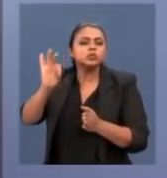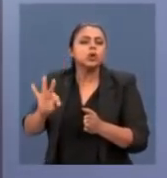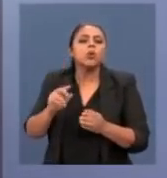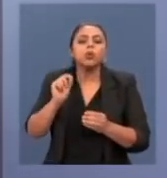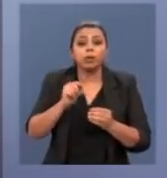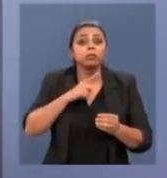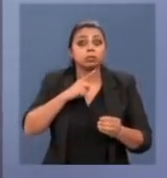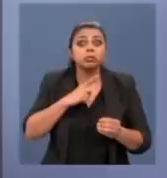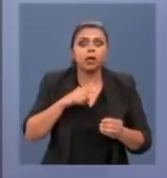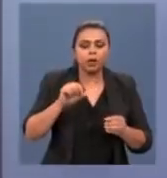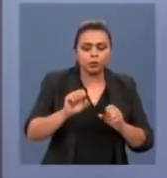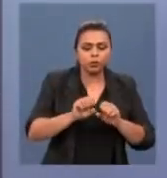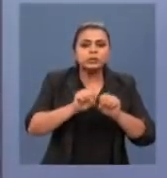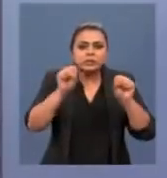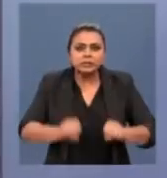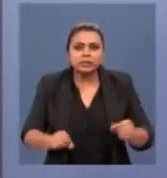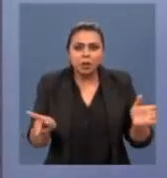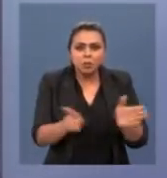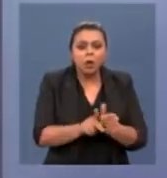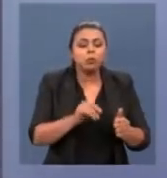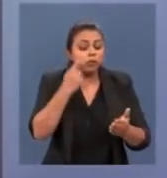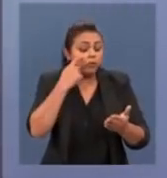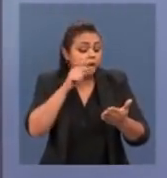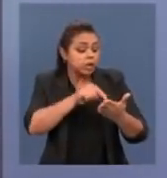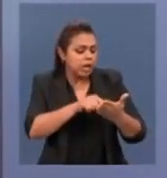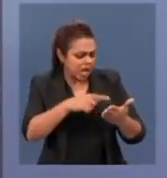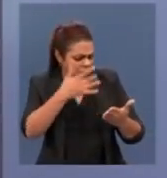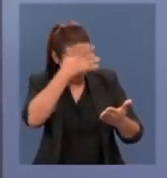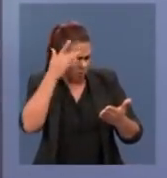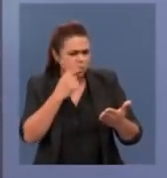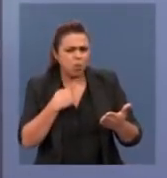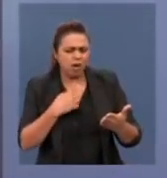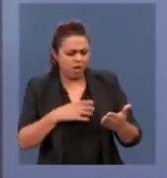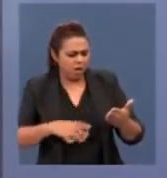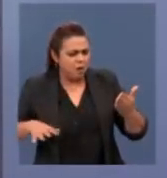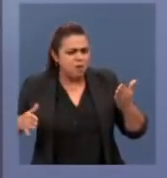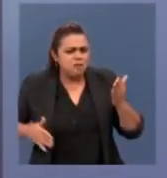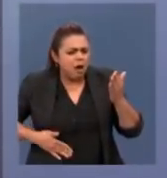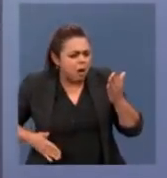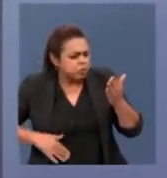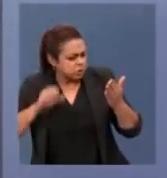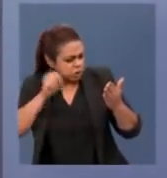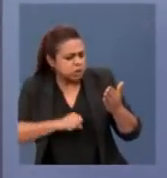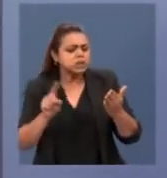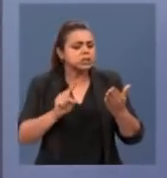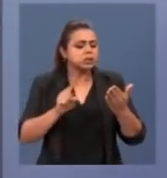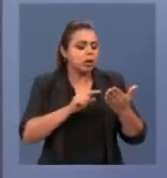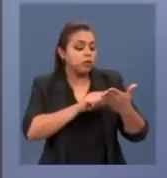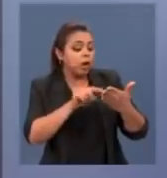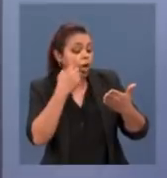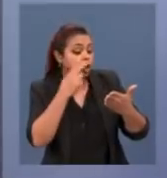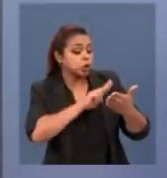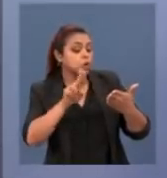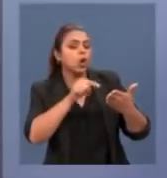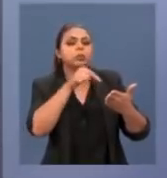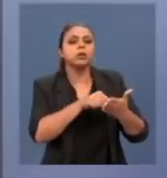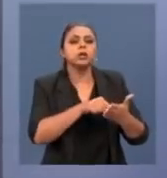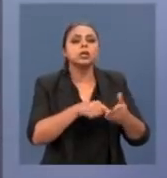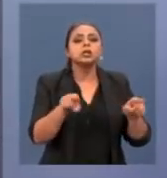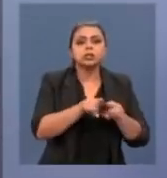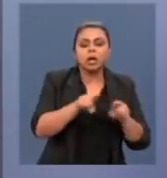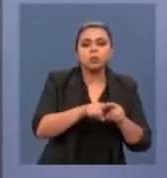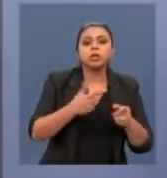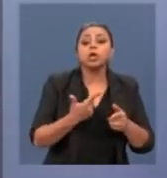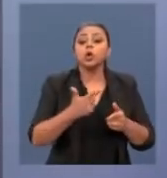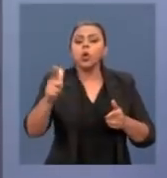em são paulo ali você consulta se a pessoa é bandida ou não se faz essa consulta você pode consultar pelo isi a